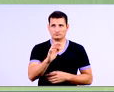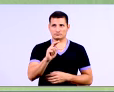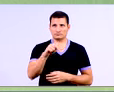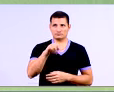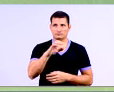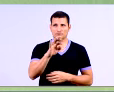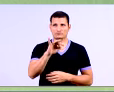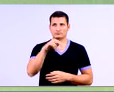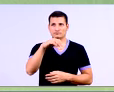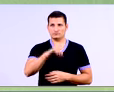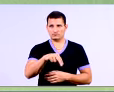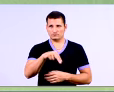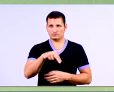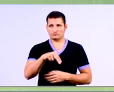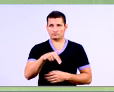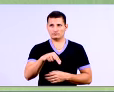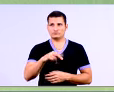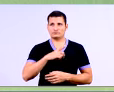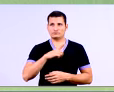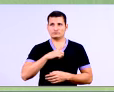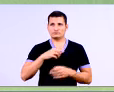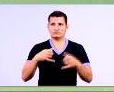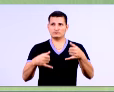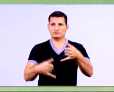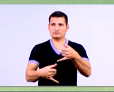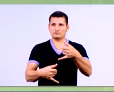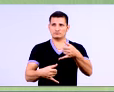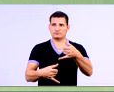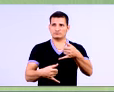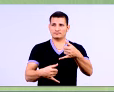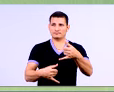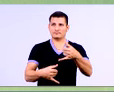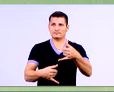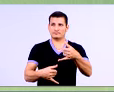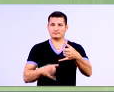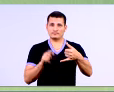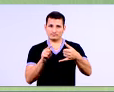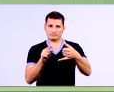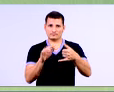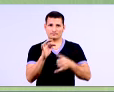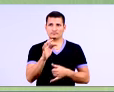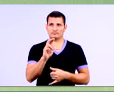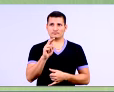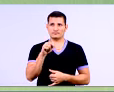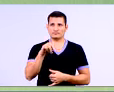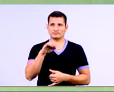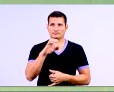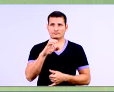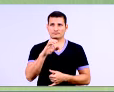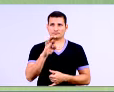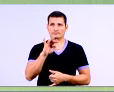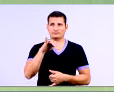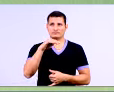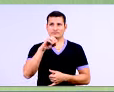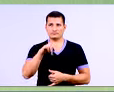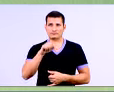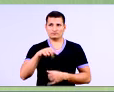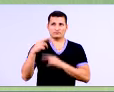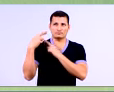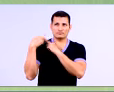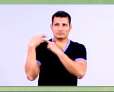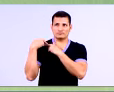abre e fecha. Essa function ela é responsável somente